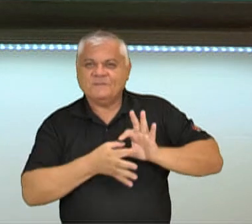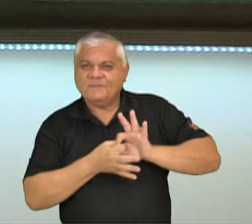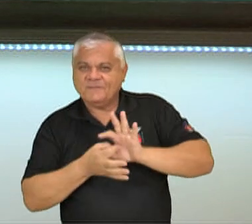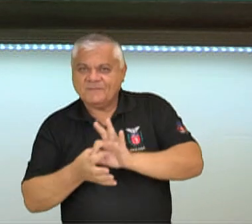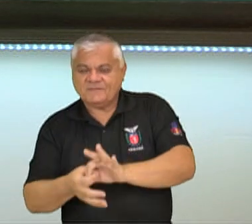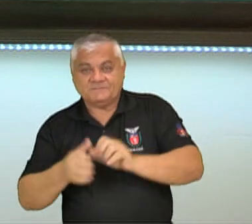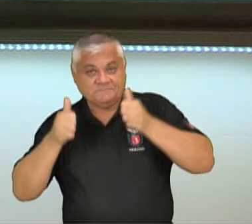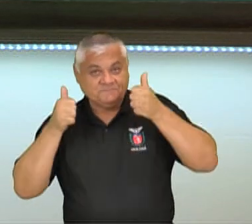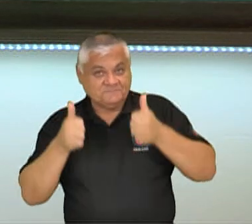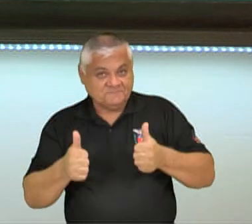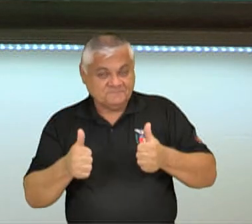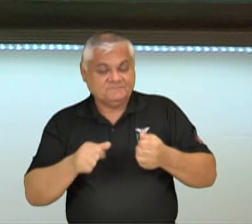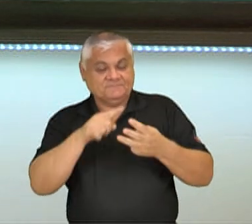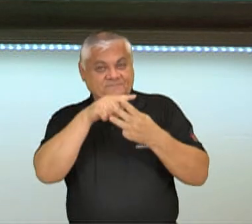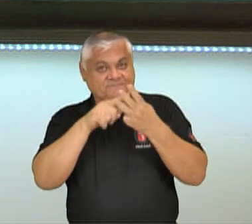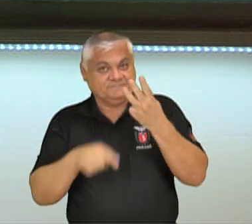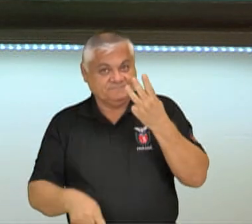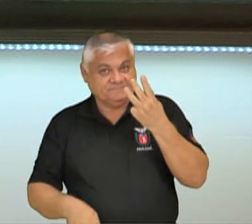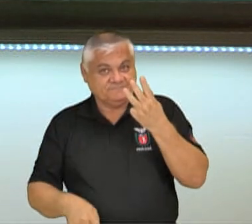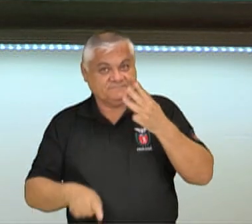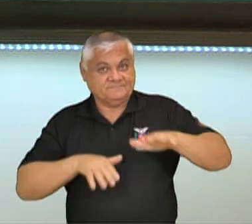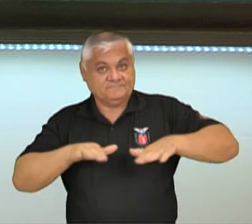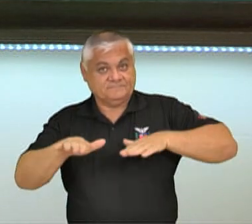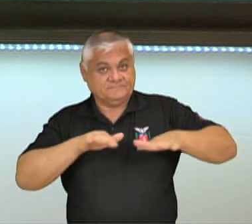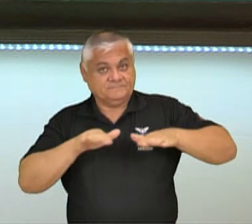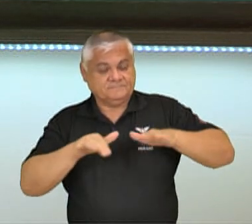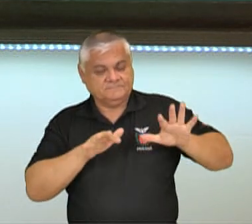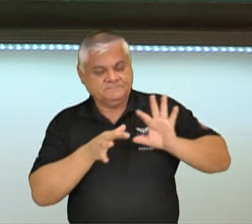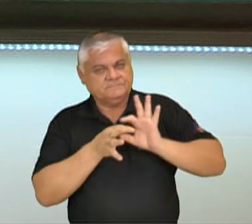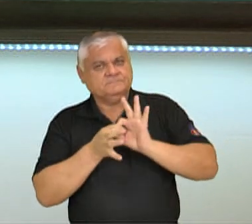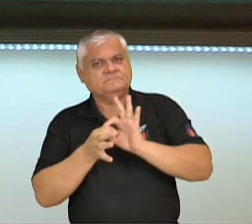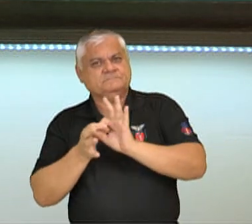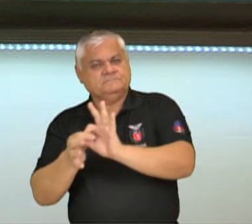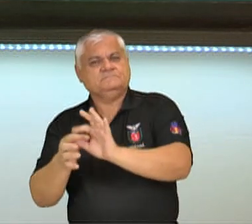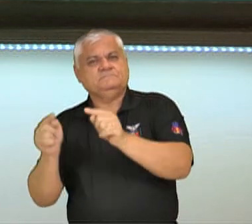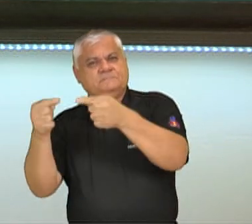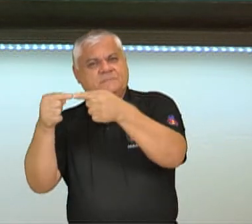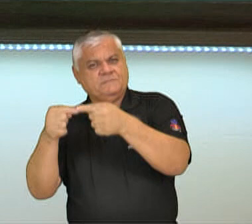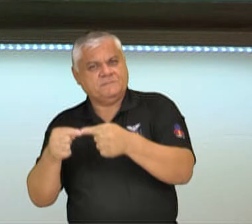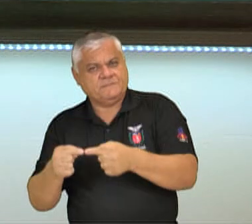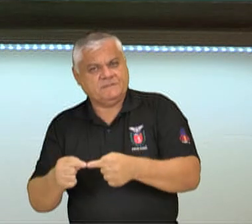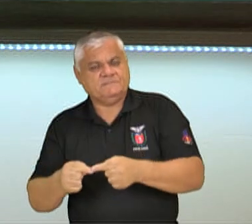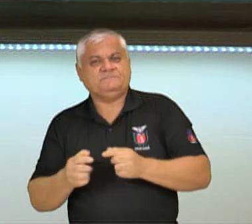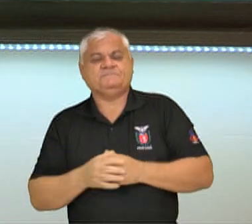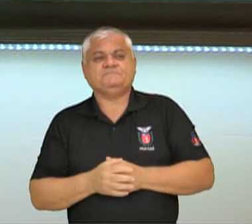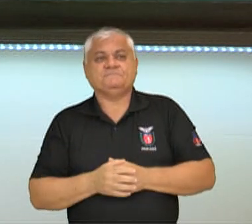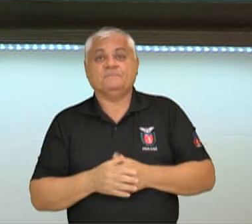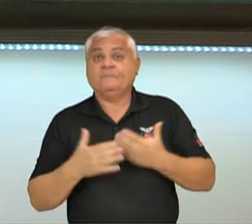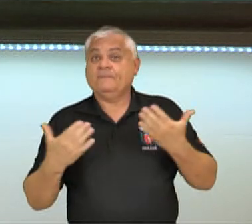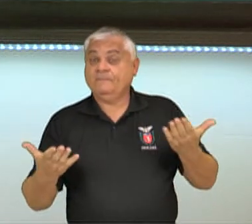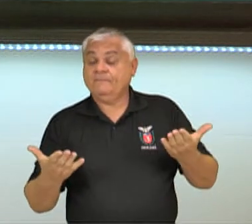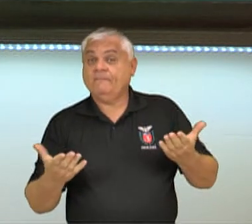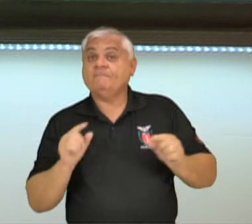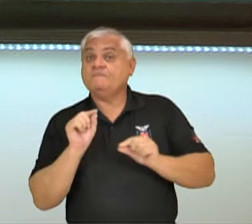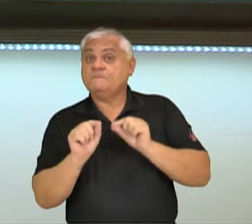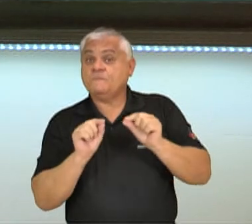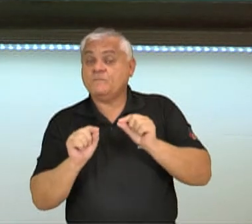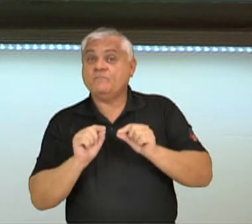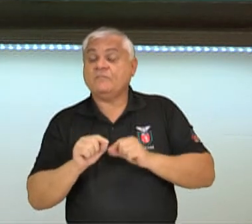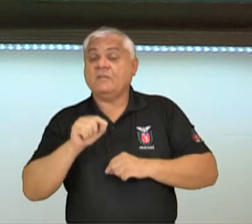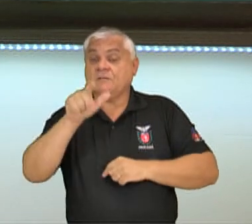intercalando, tá? Esses 3 movimentos, eles vão se combinando e se intercalando. Isso faz, então, com